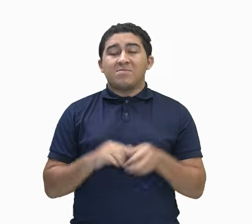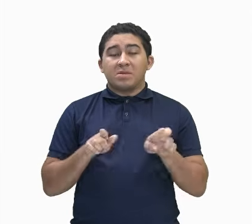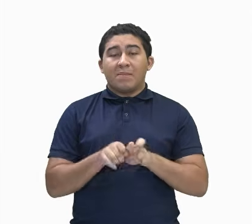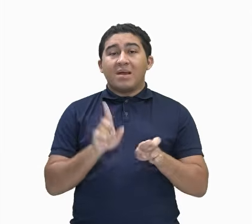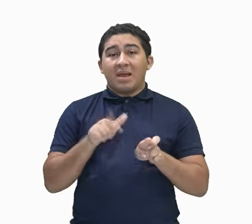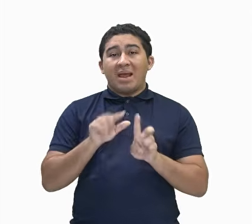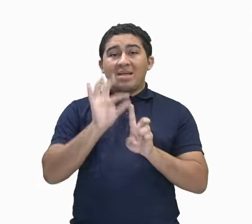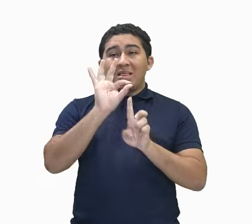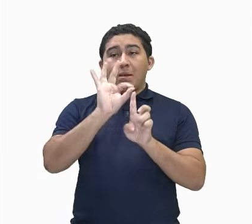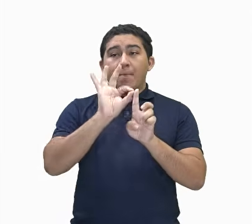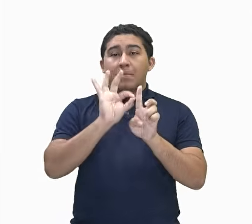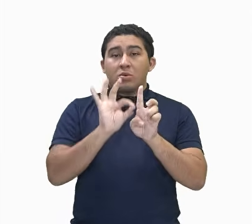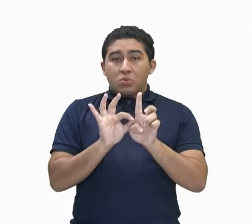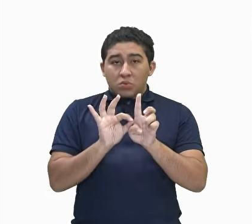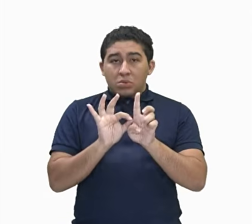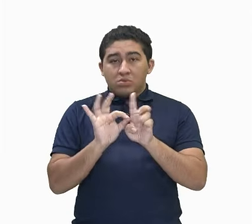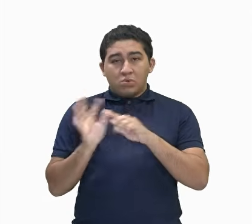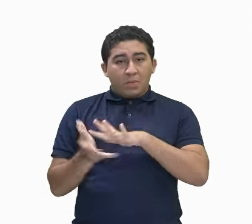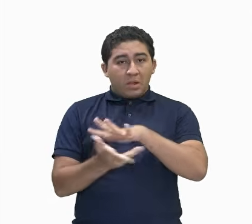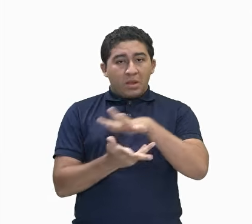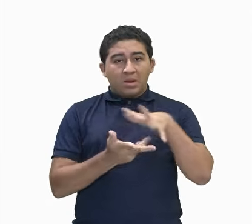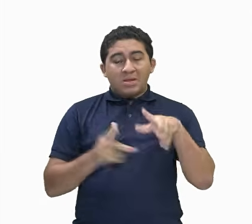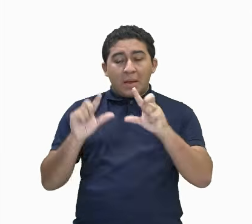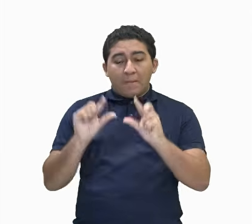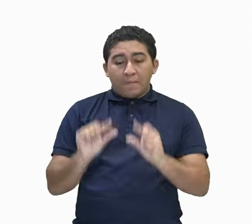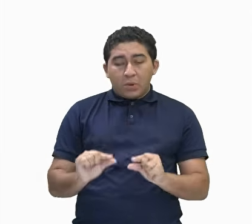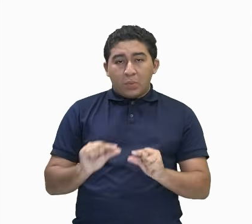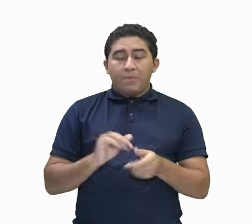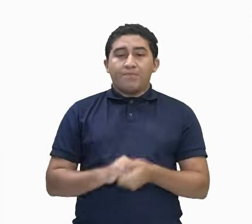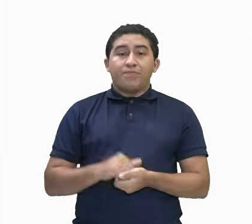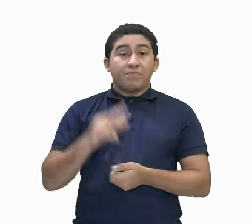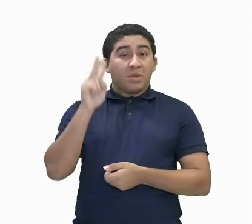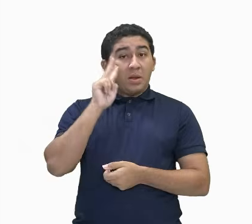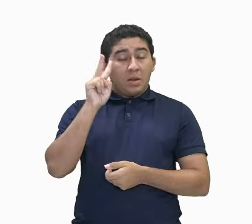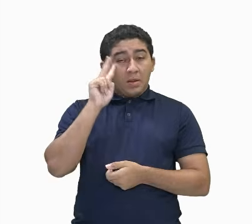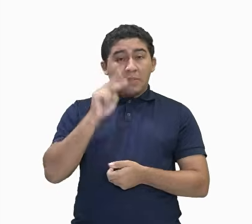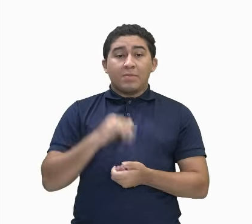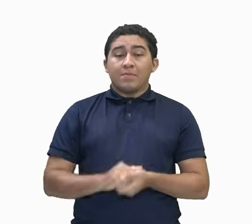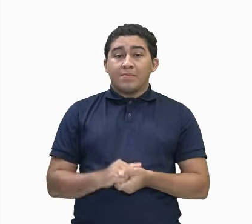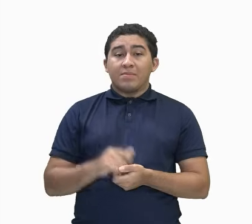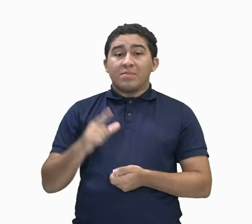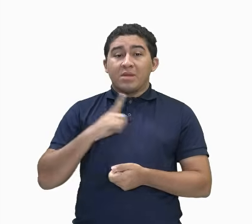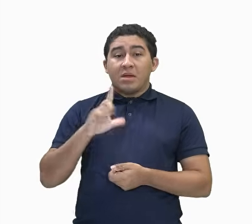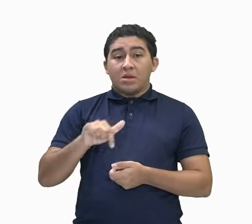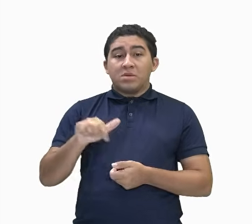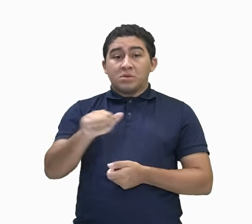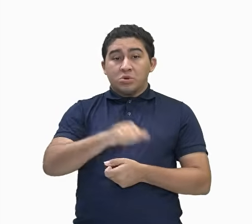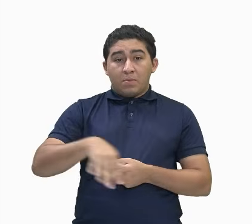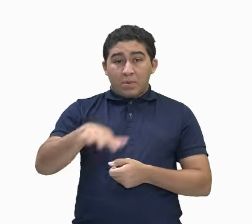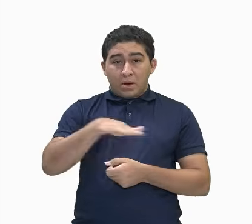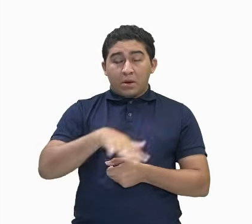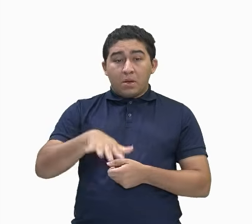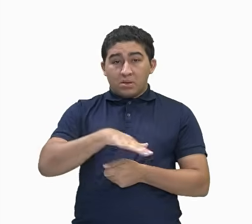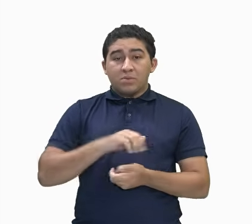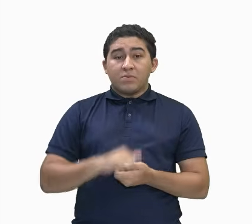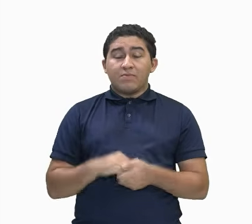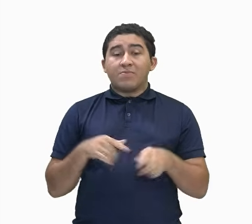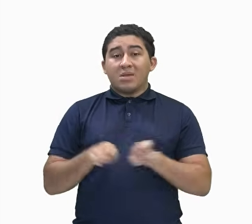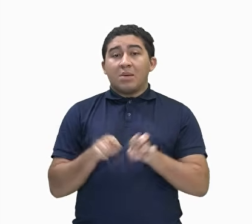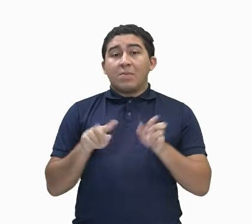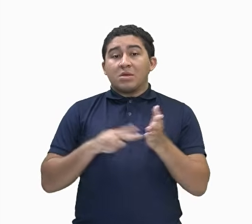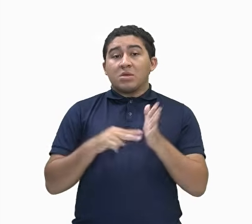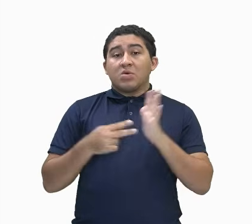menores temperaturas do planeta. Então, não esqueça, vai existir essa zona polar onde acaba